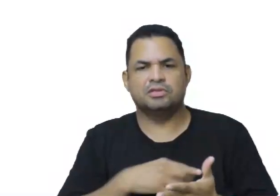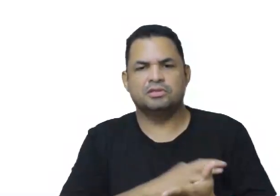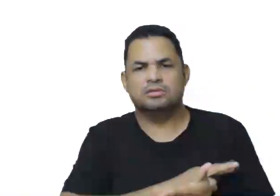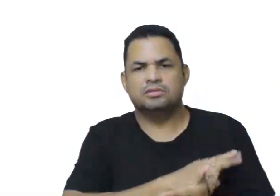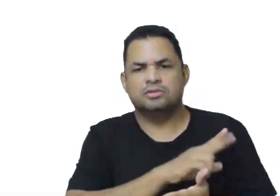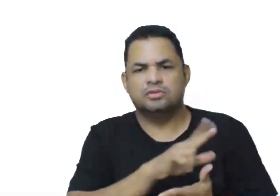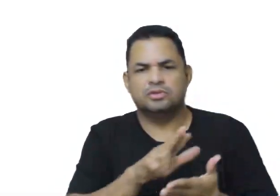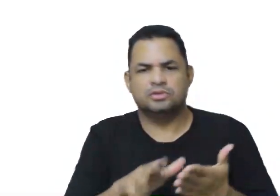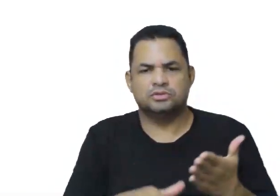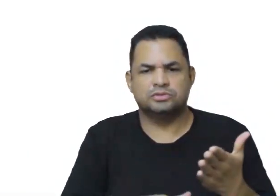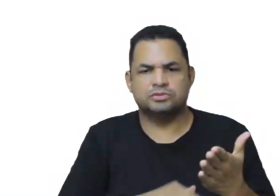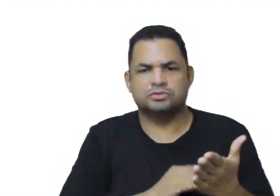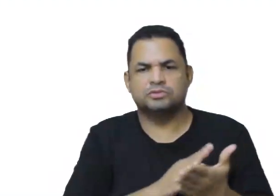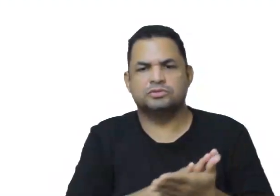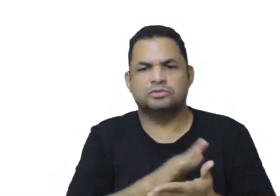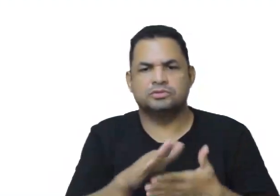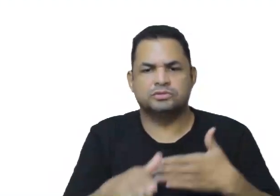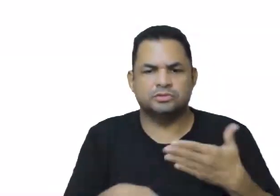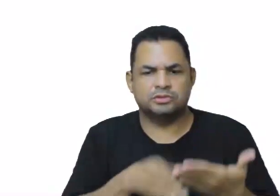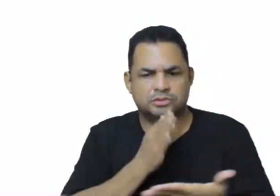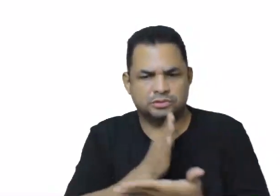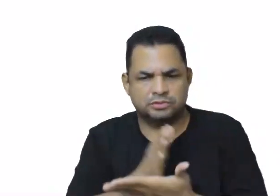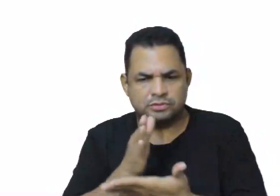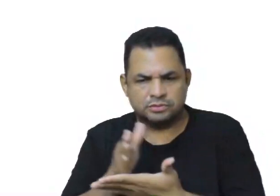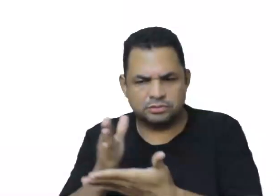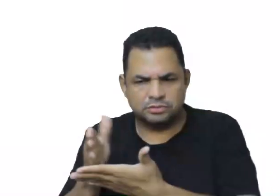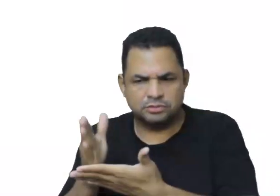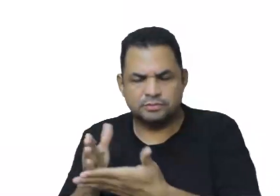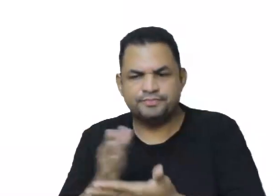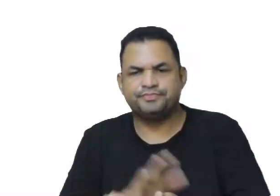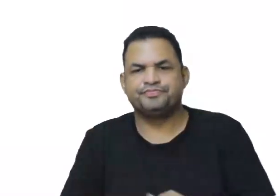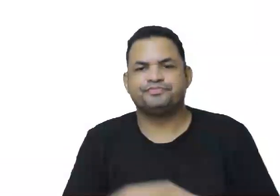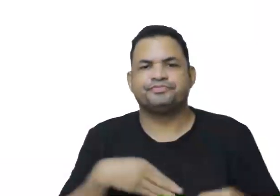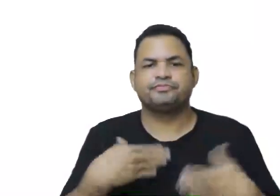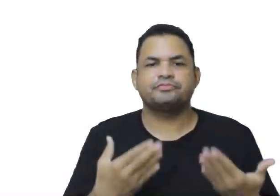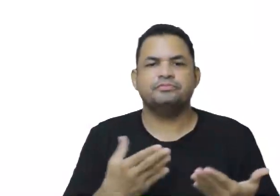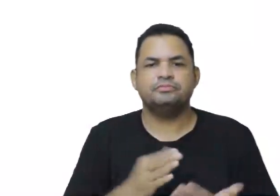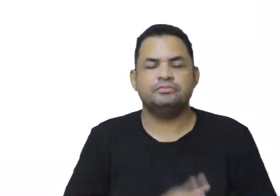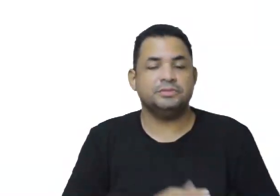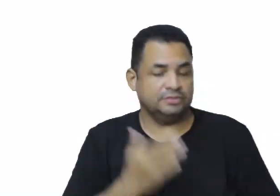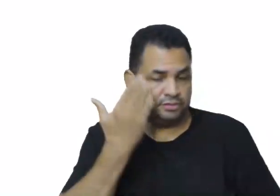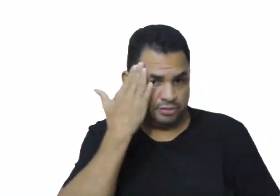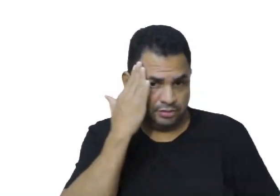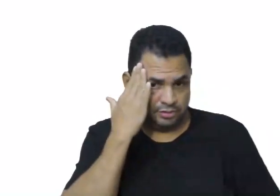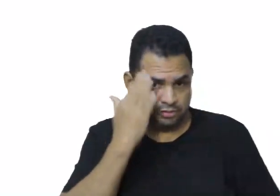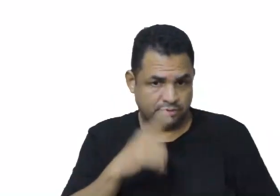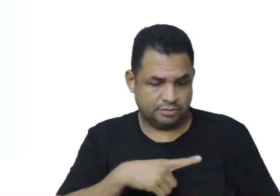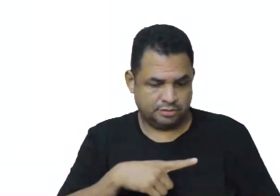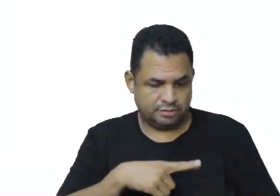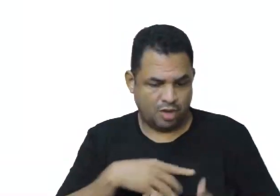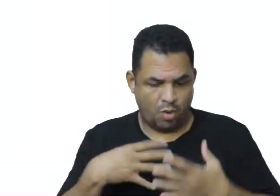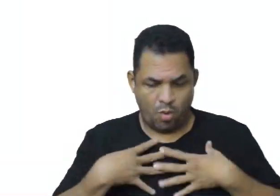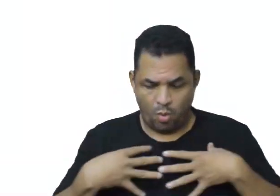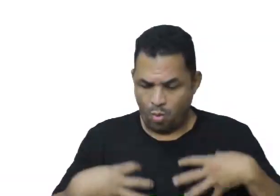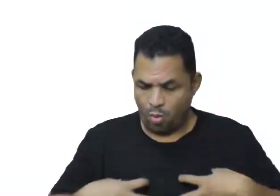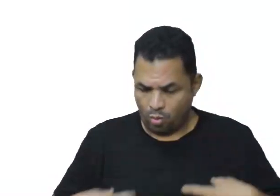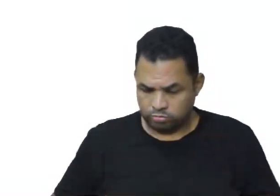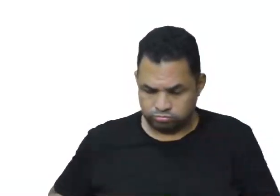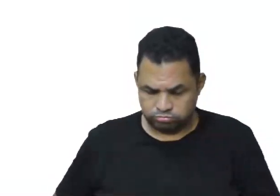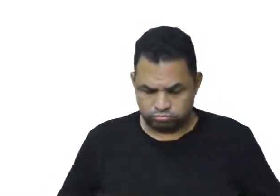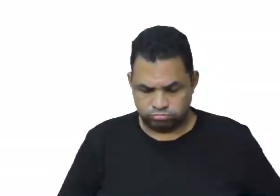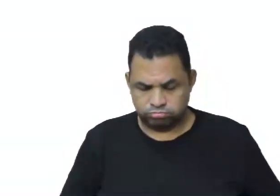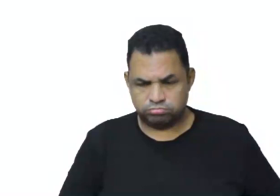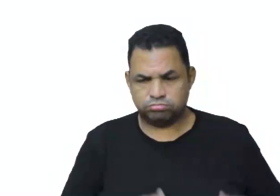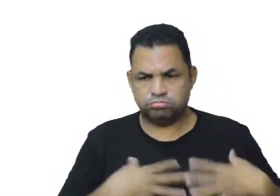várias mitoses, ou seja, várias divisões. E vocês há de convir que eu tenho vários órgãos diferentes, né?